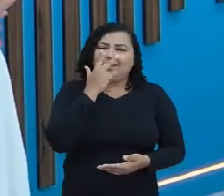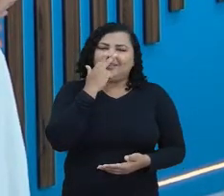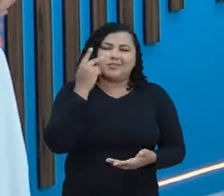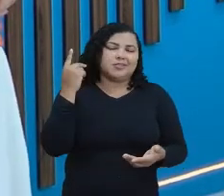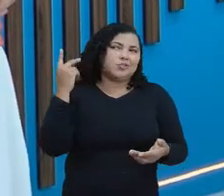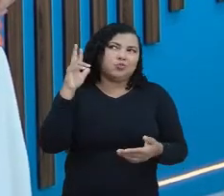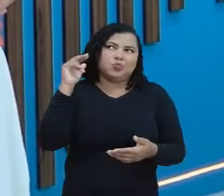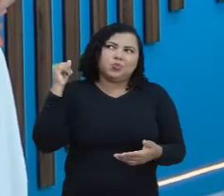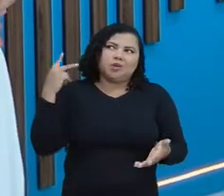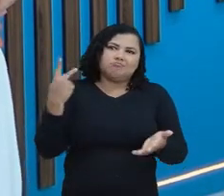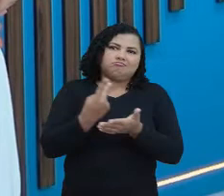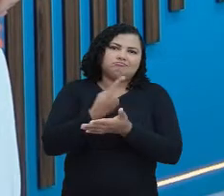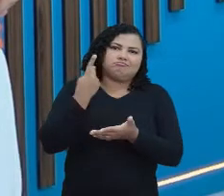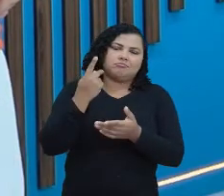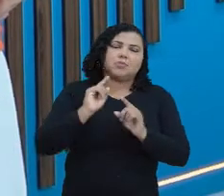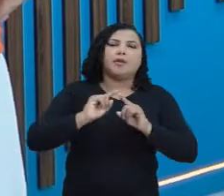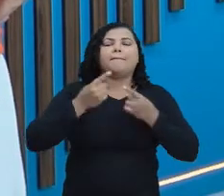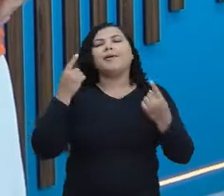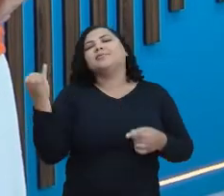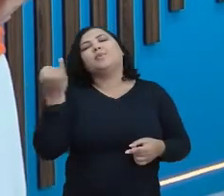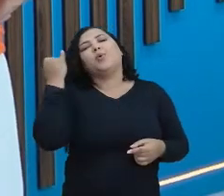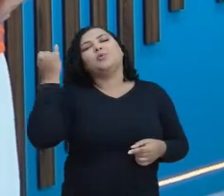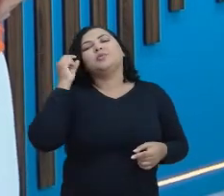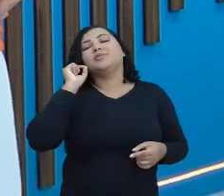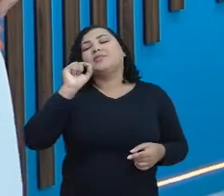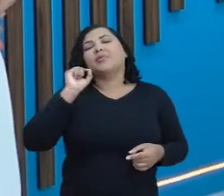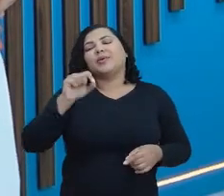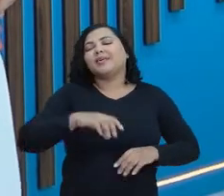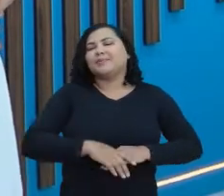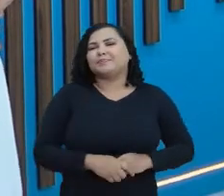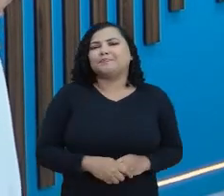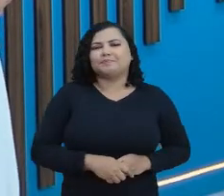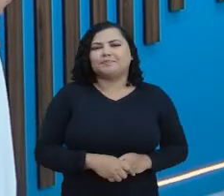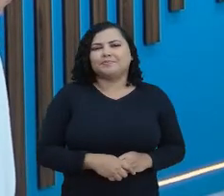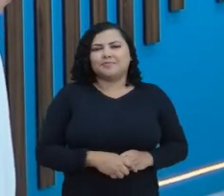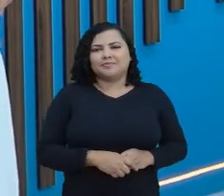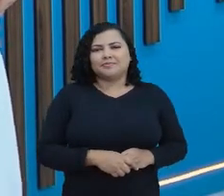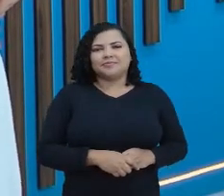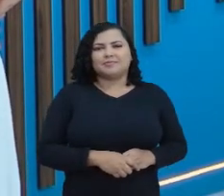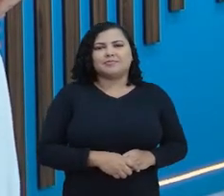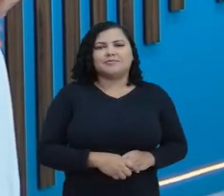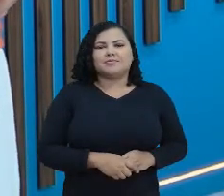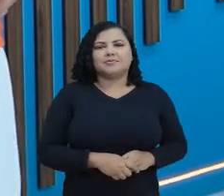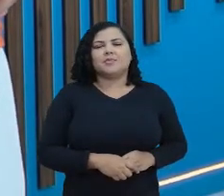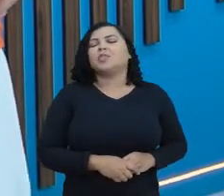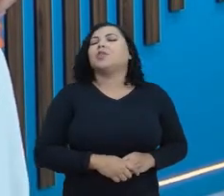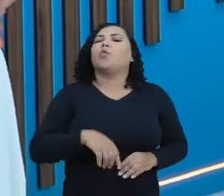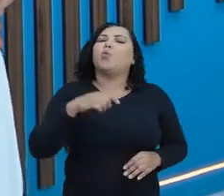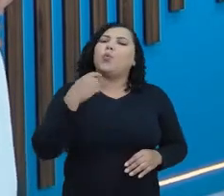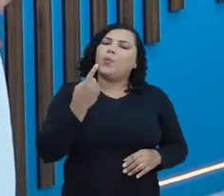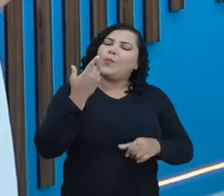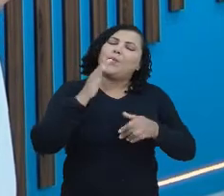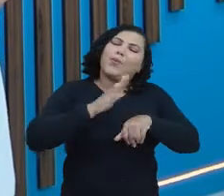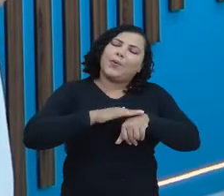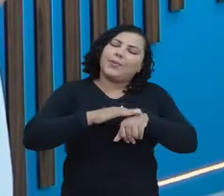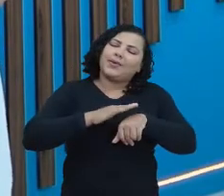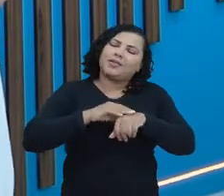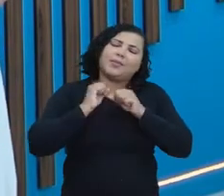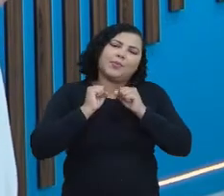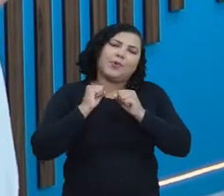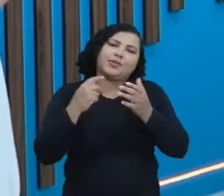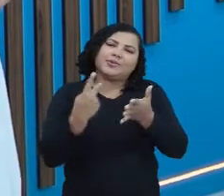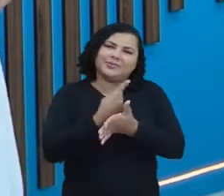nenhum, os mais importantes, eles não podem ser deixados de lado. Uma hora ou outra pode ser, né,